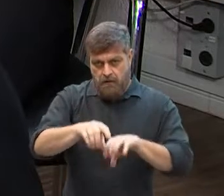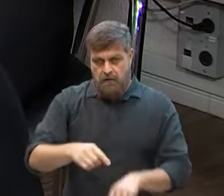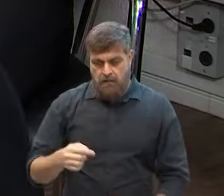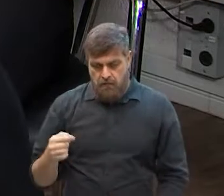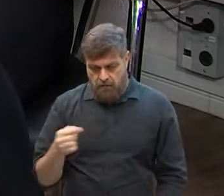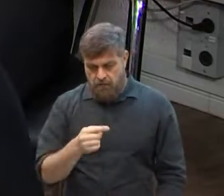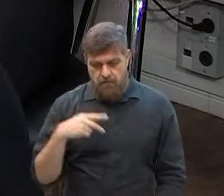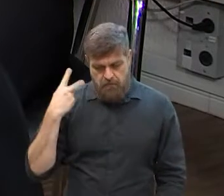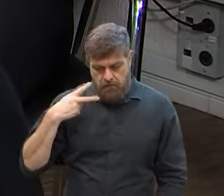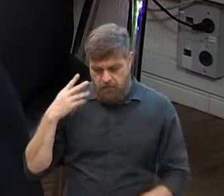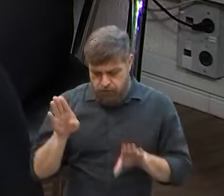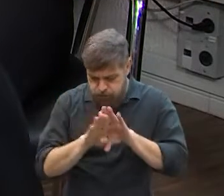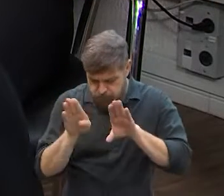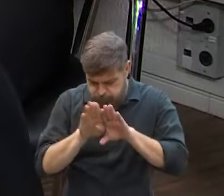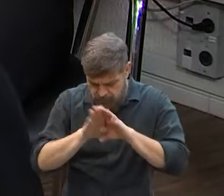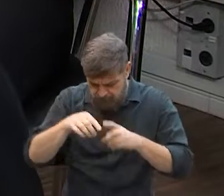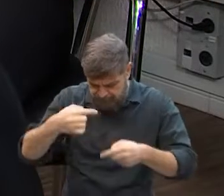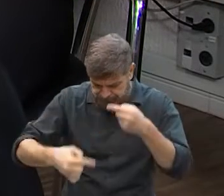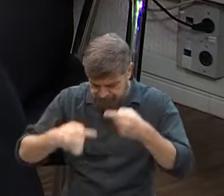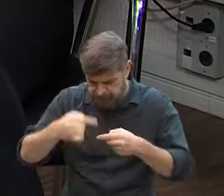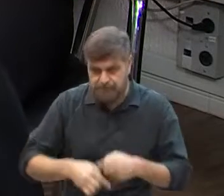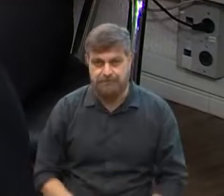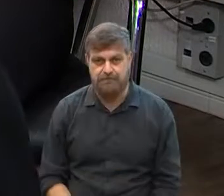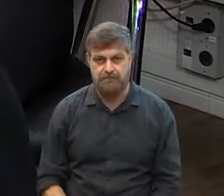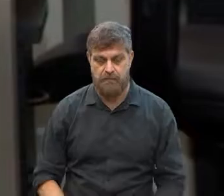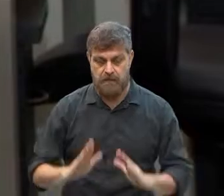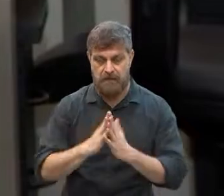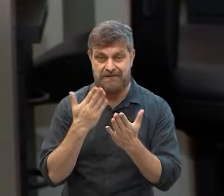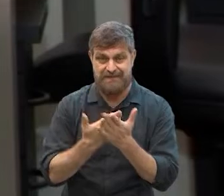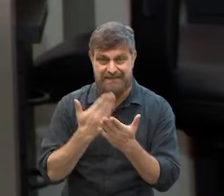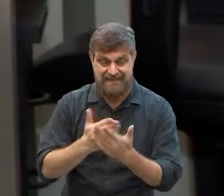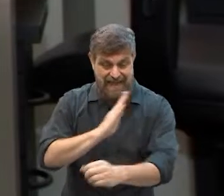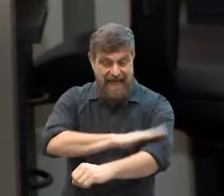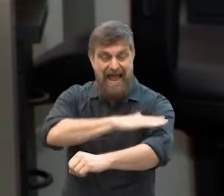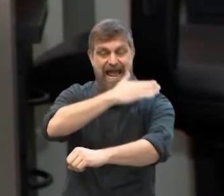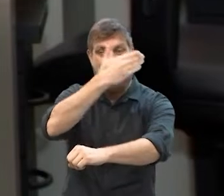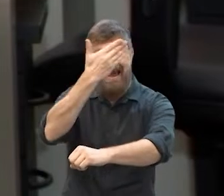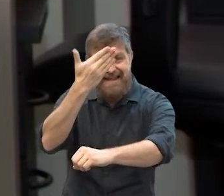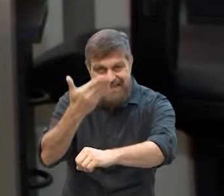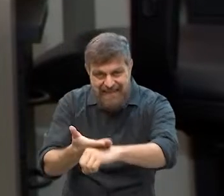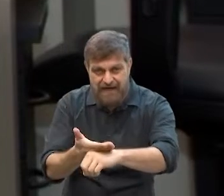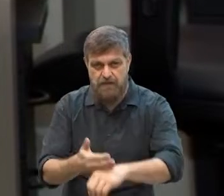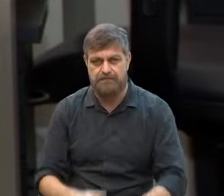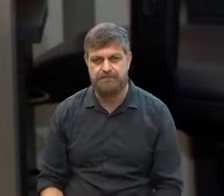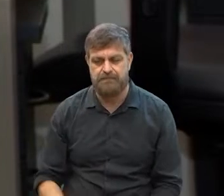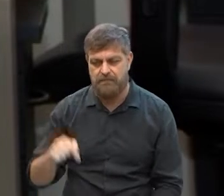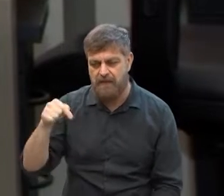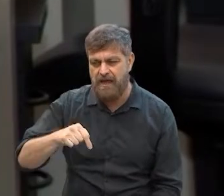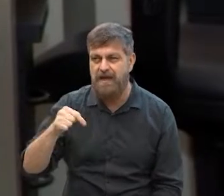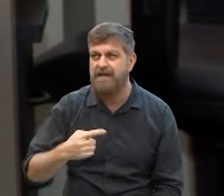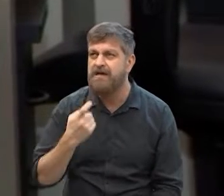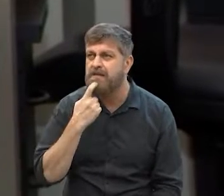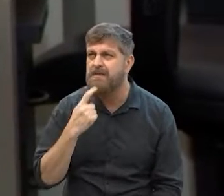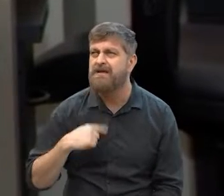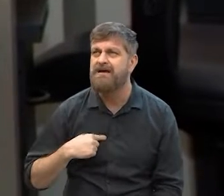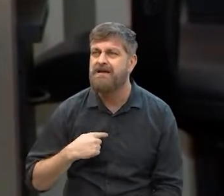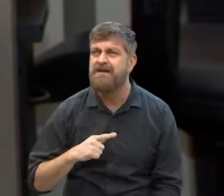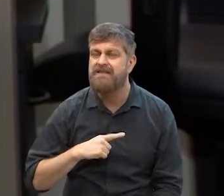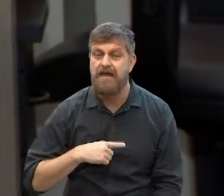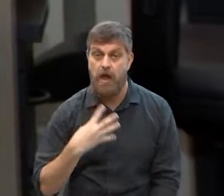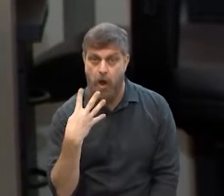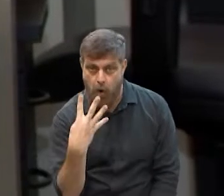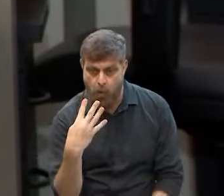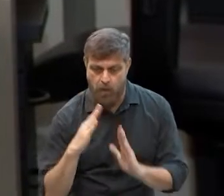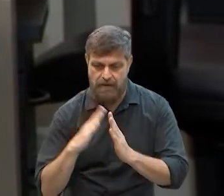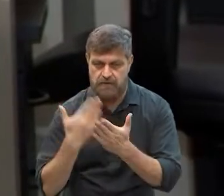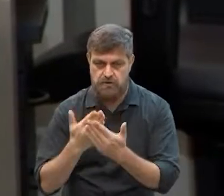também tem promovido aí debate sobre o ensino integral nas escolas. Campinas tem já 4 escolas que possuem educação